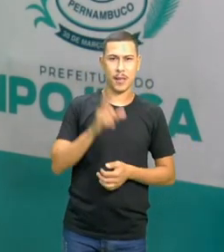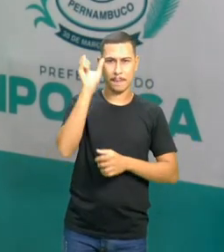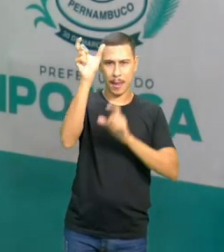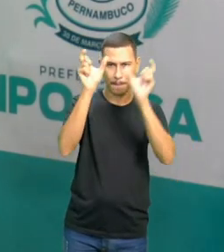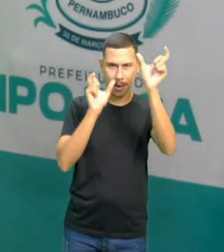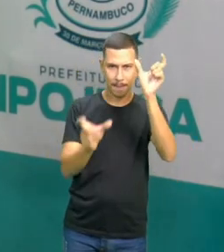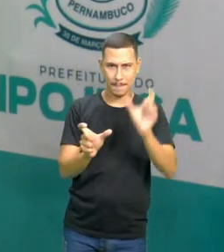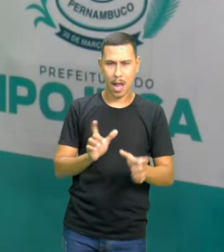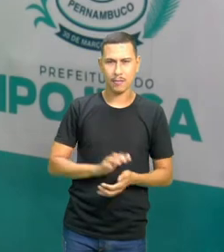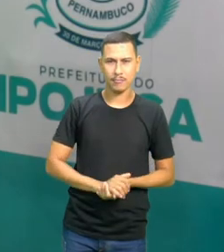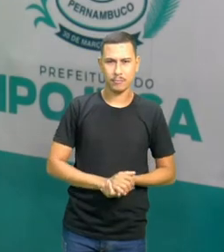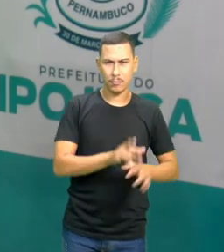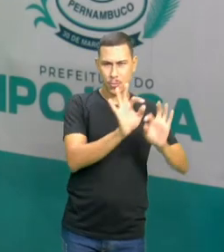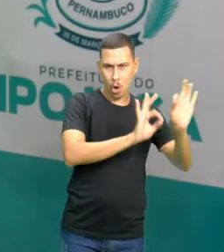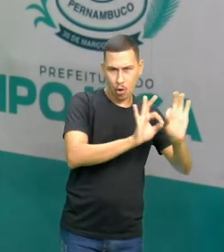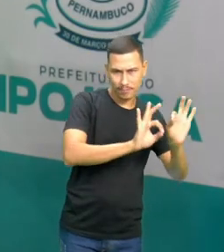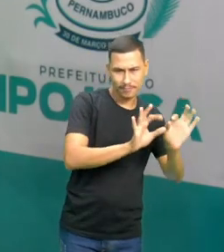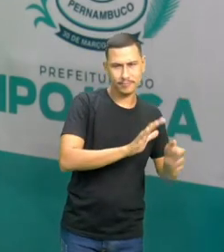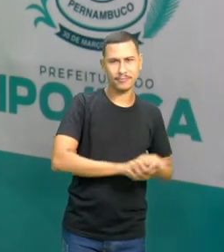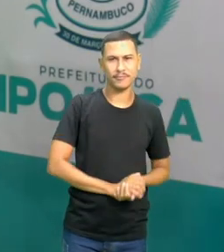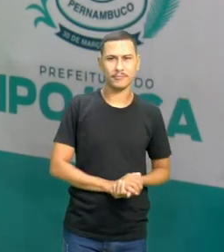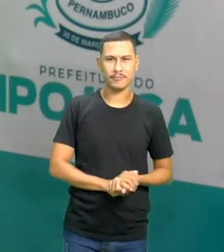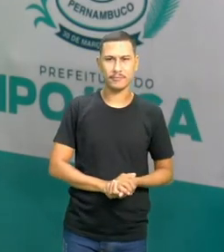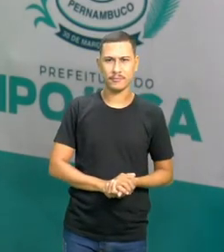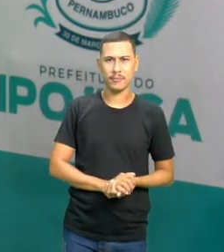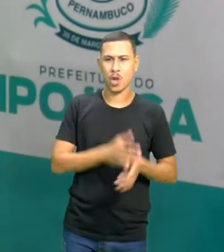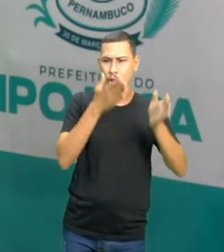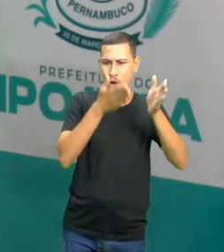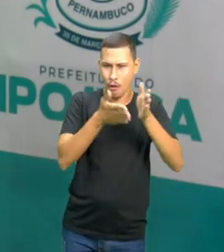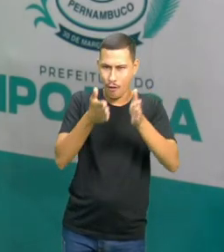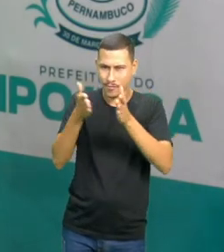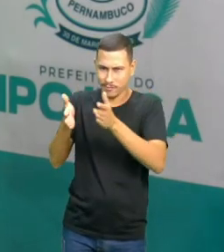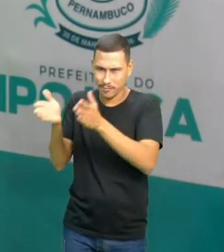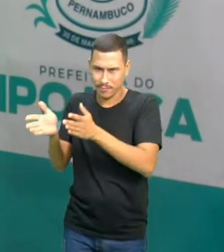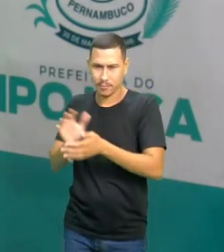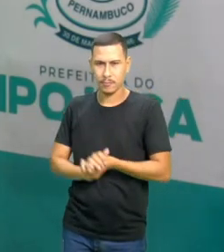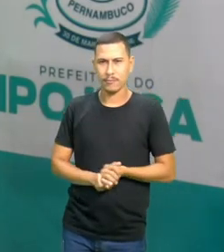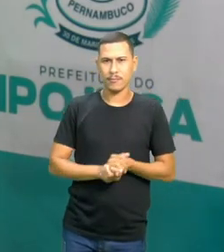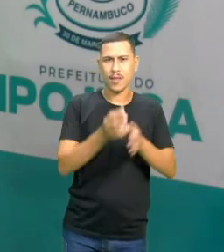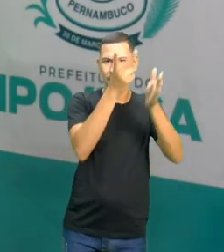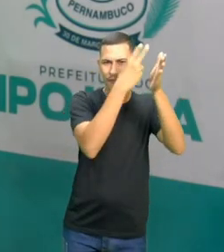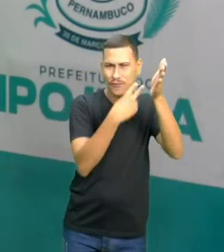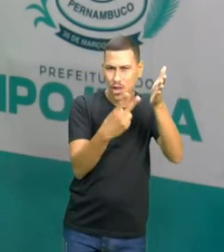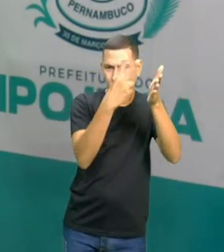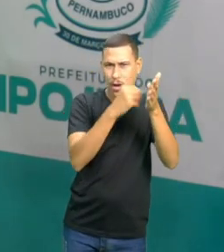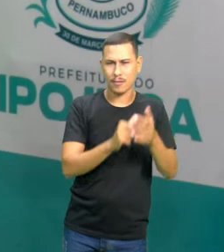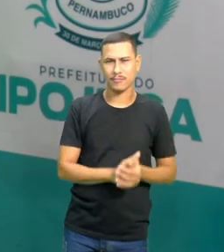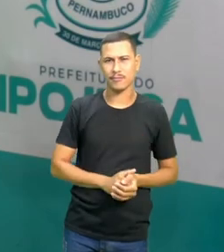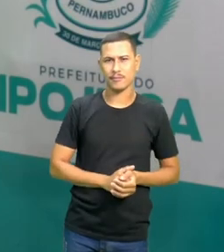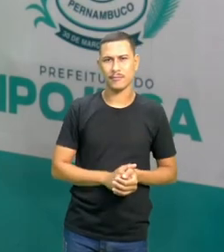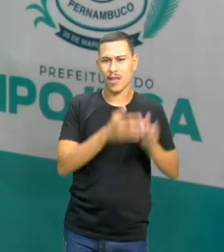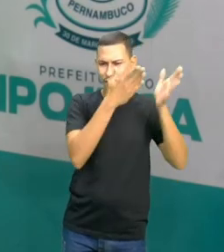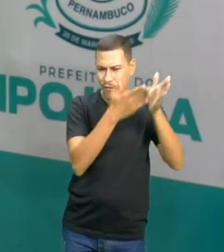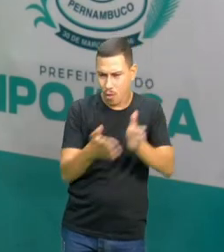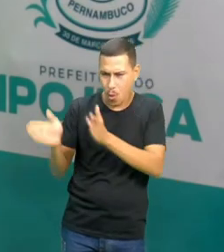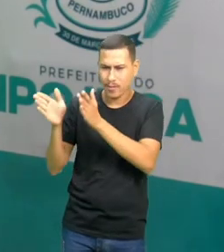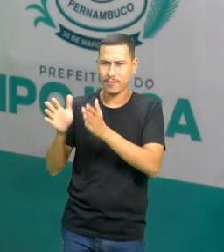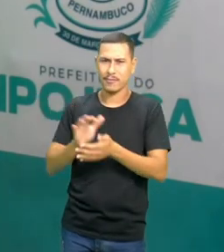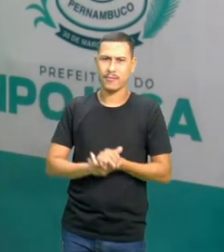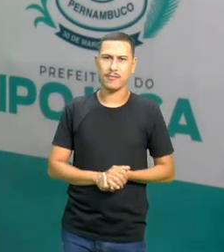são organização, ordenação, figuras, sequência,